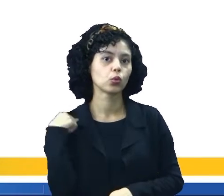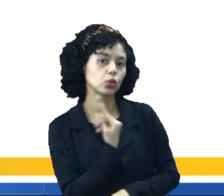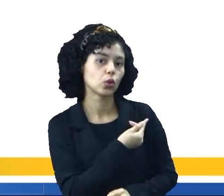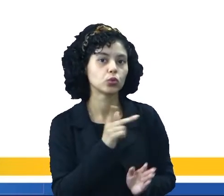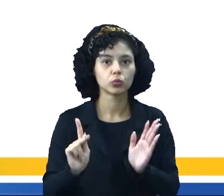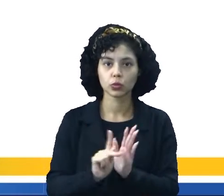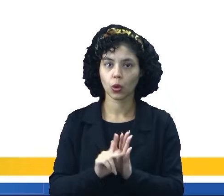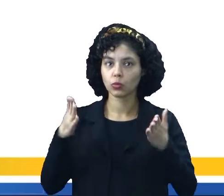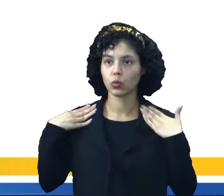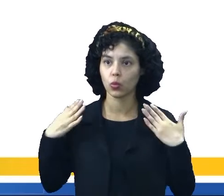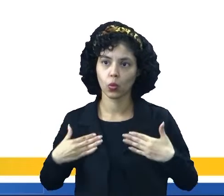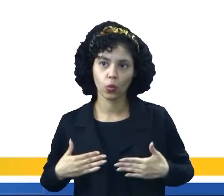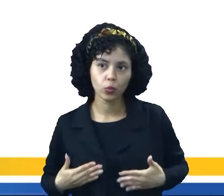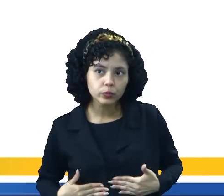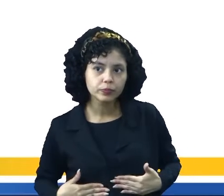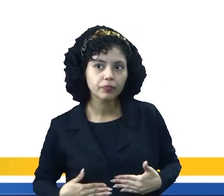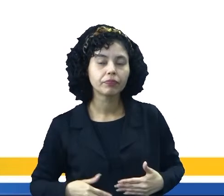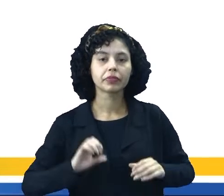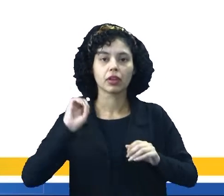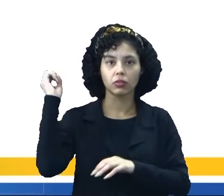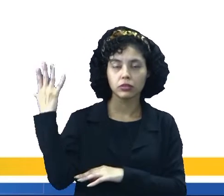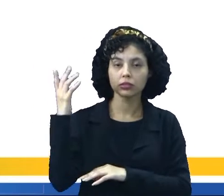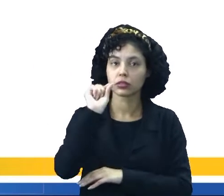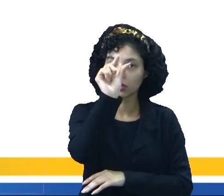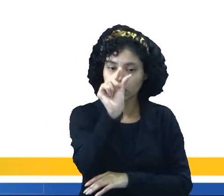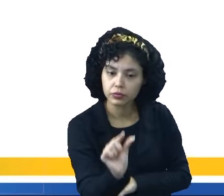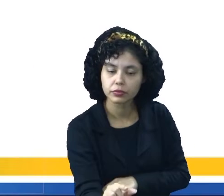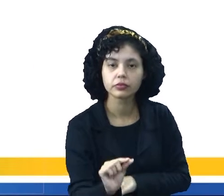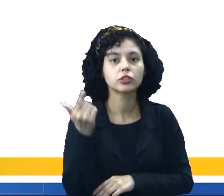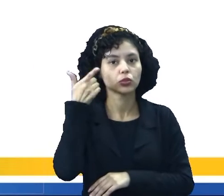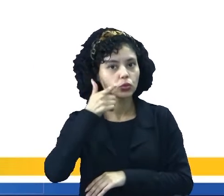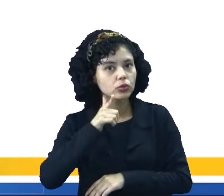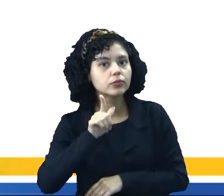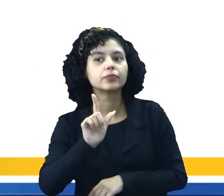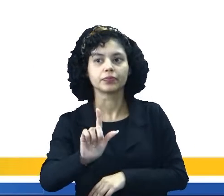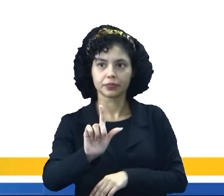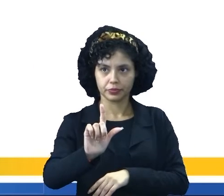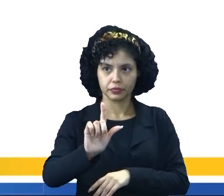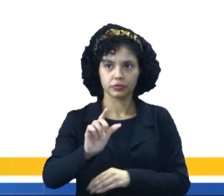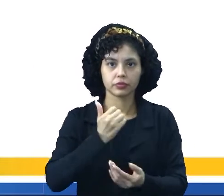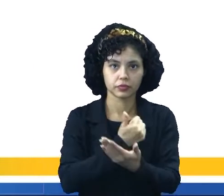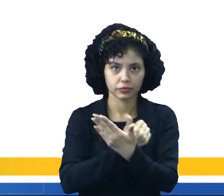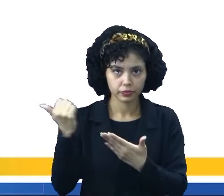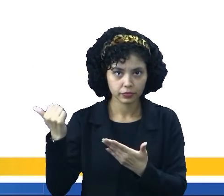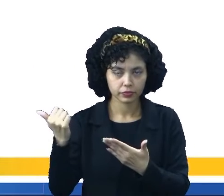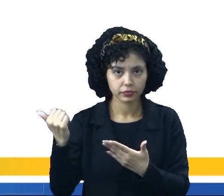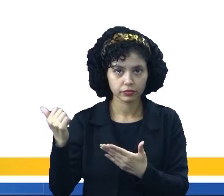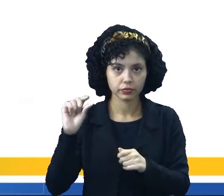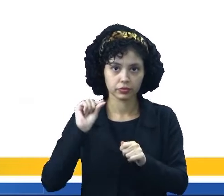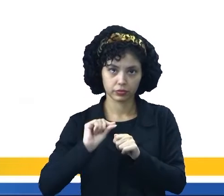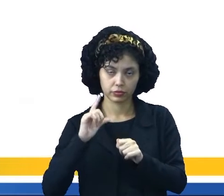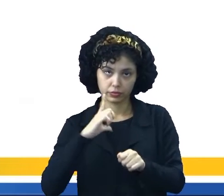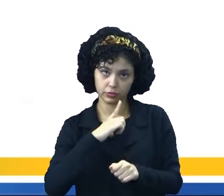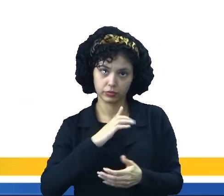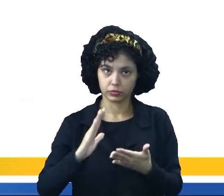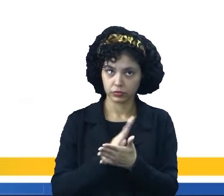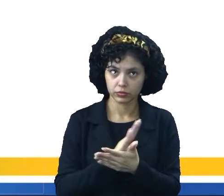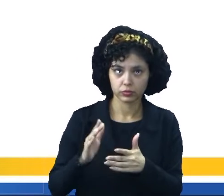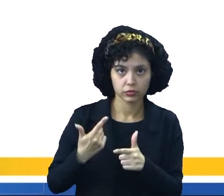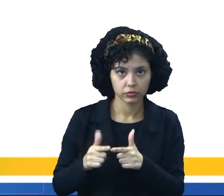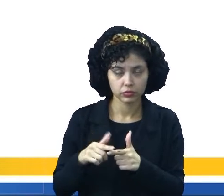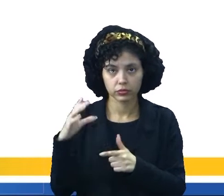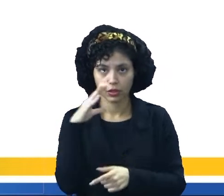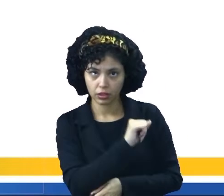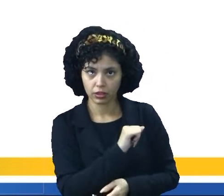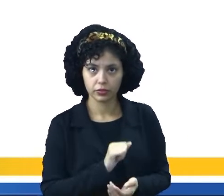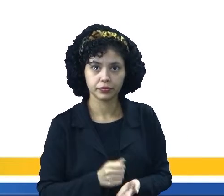próprio corpo, ou seja, em relação à medula, ela consegue aí agir em situações de emergência,